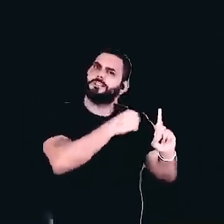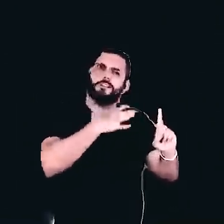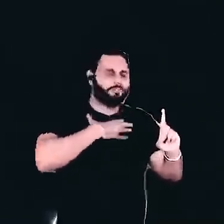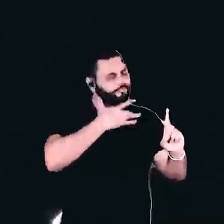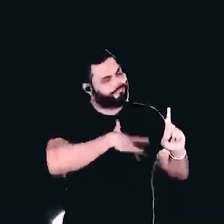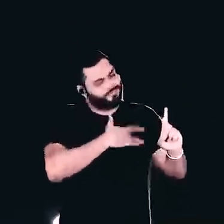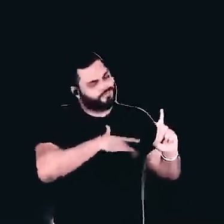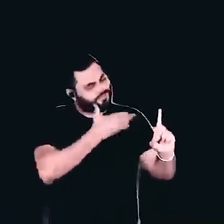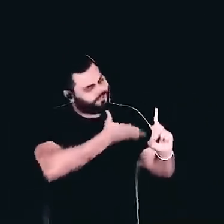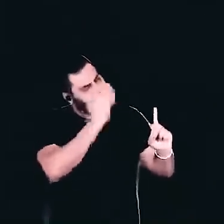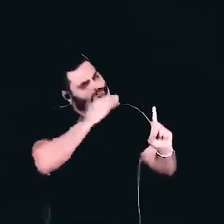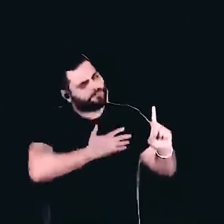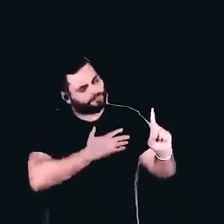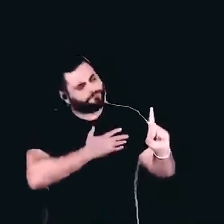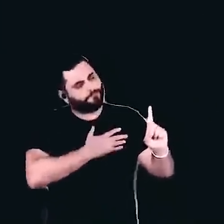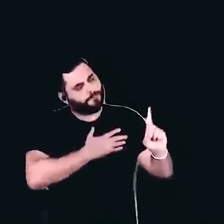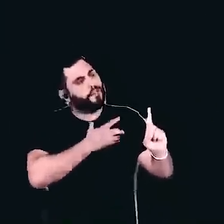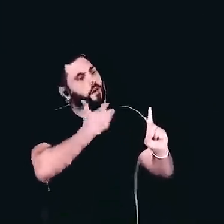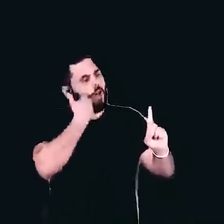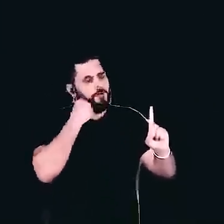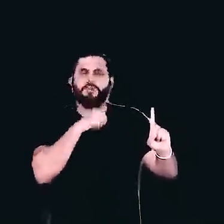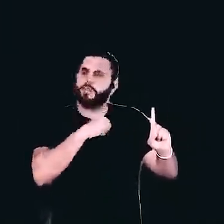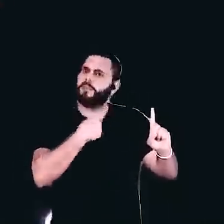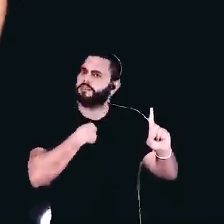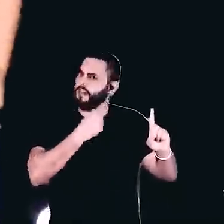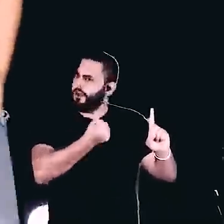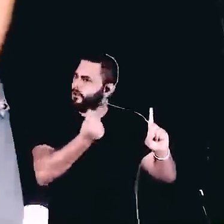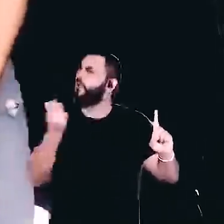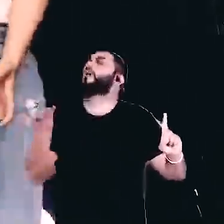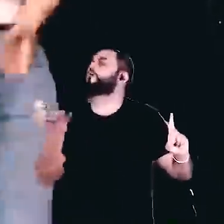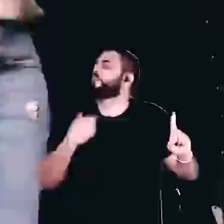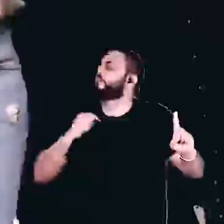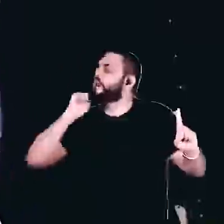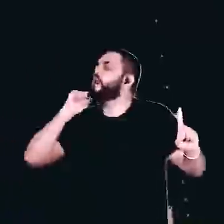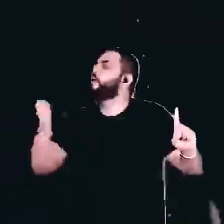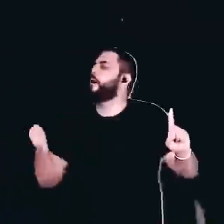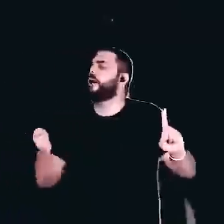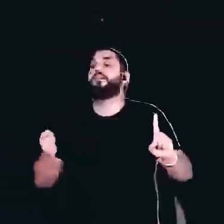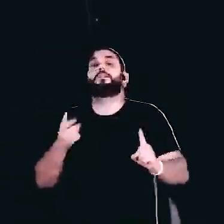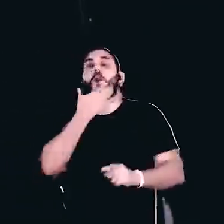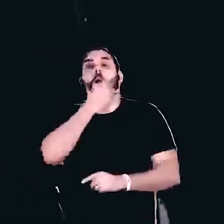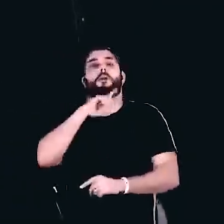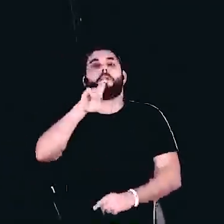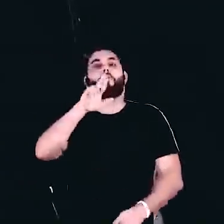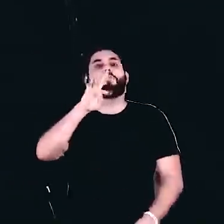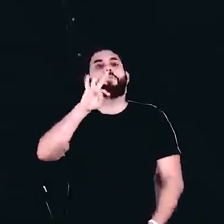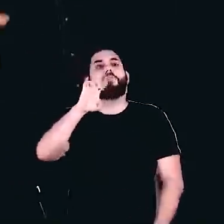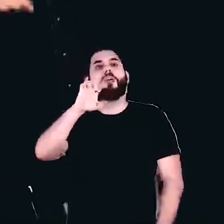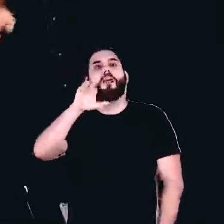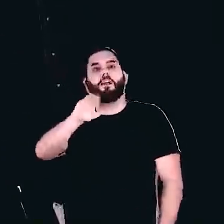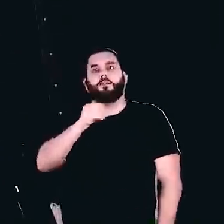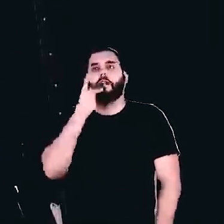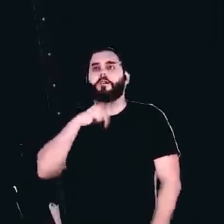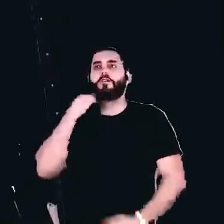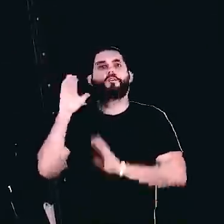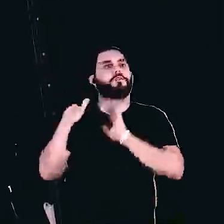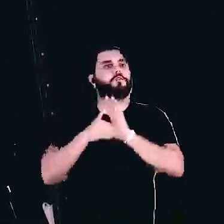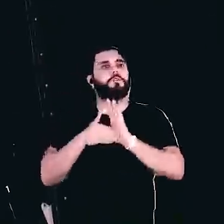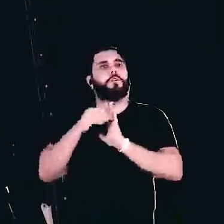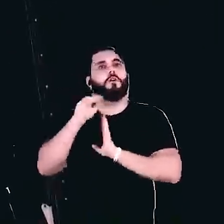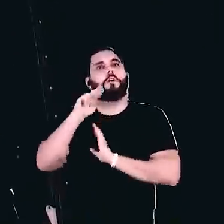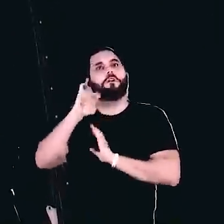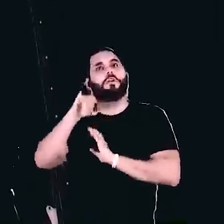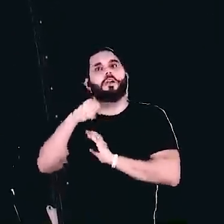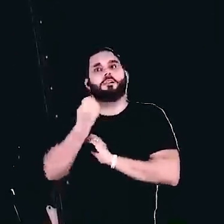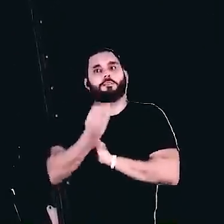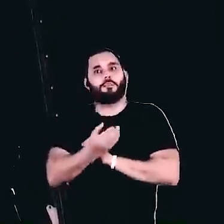pena de Onésimo, porque Onésimo roubou, mas eu estou disposto a pagar. Sabe, Lutero dizia assim, somos todos Onésimos, e é verdade, somos todos